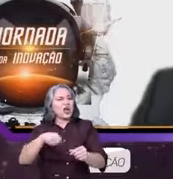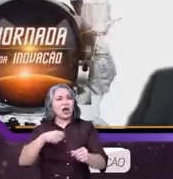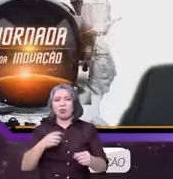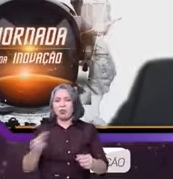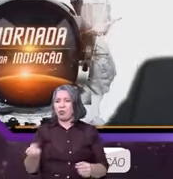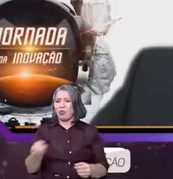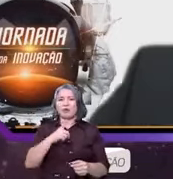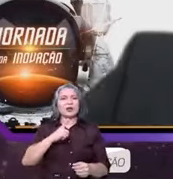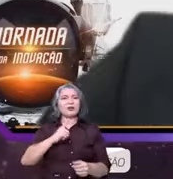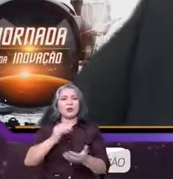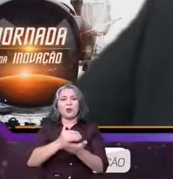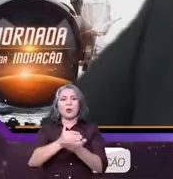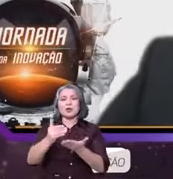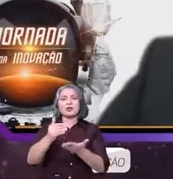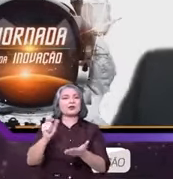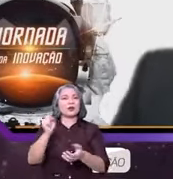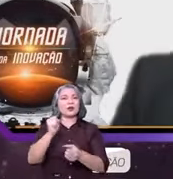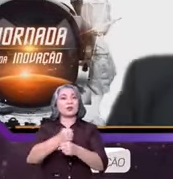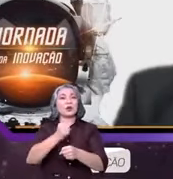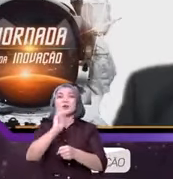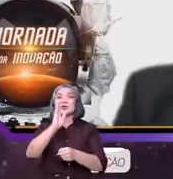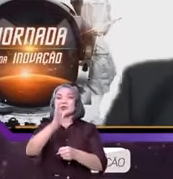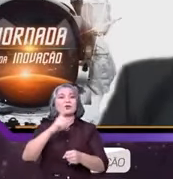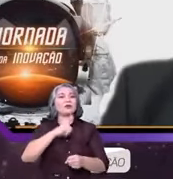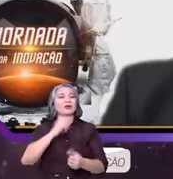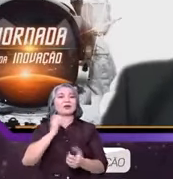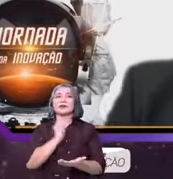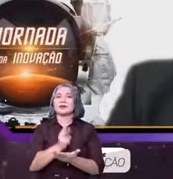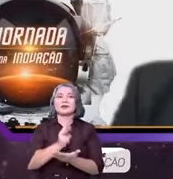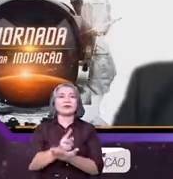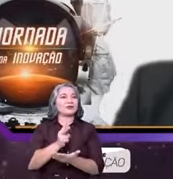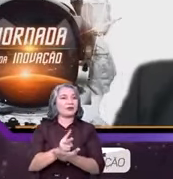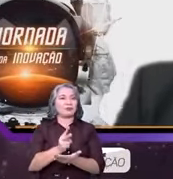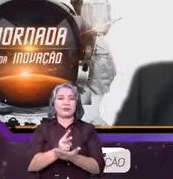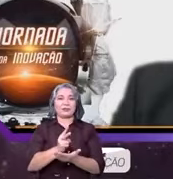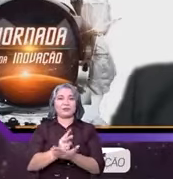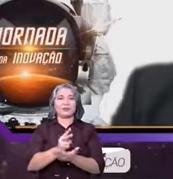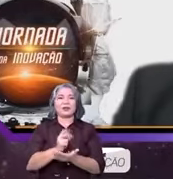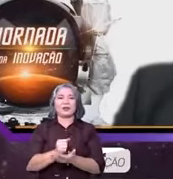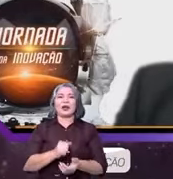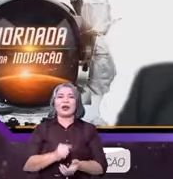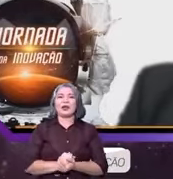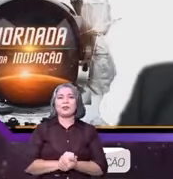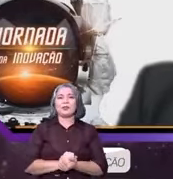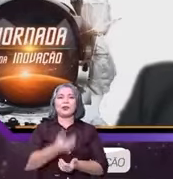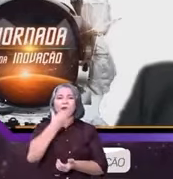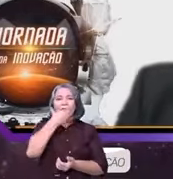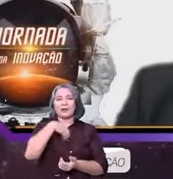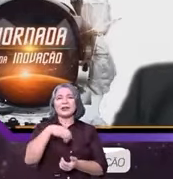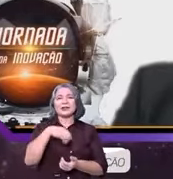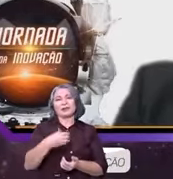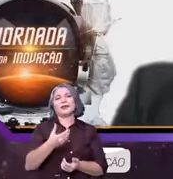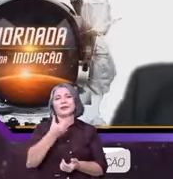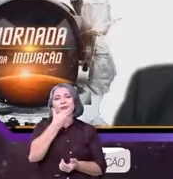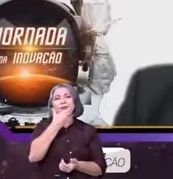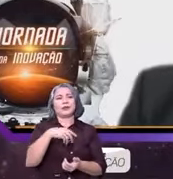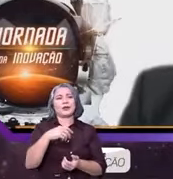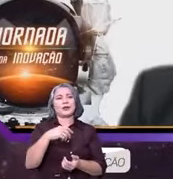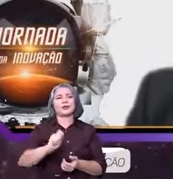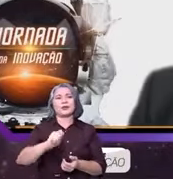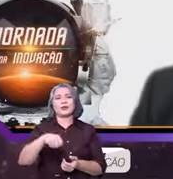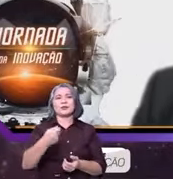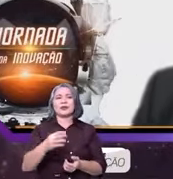que ela vai lançar um produto. Ela definiu isso, uma cadência. Então, isso o que nós podemos trazer? Isso nós podemos trazer tanto